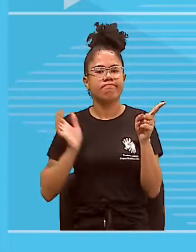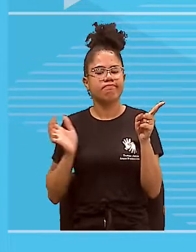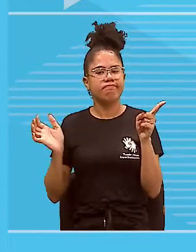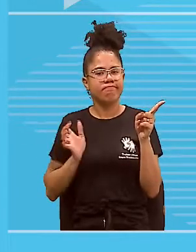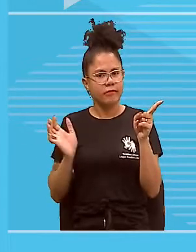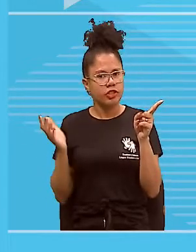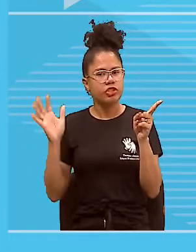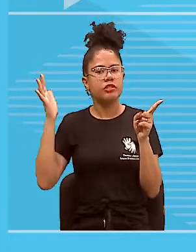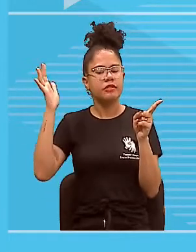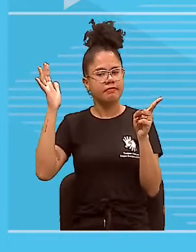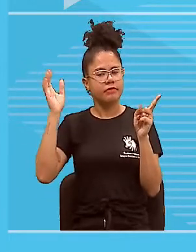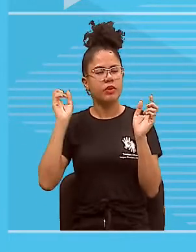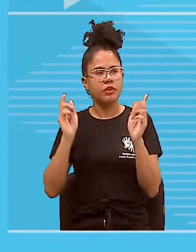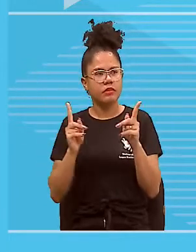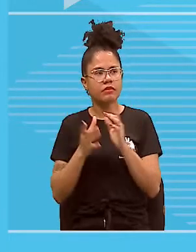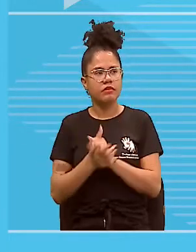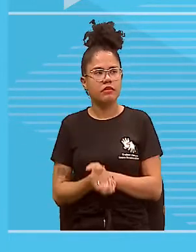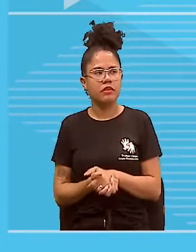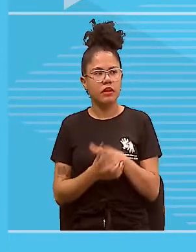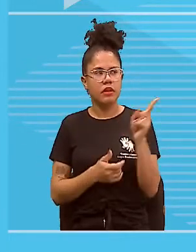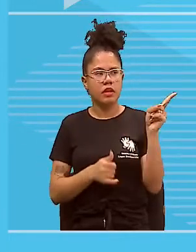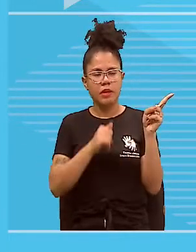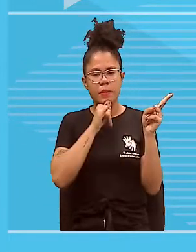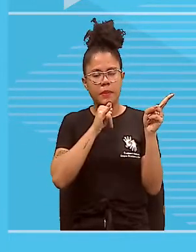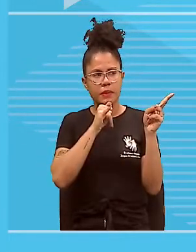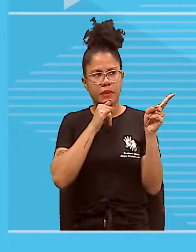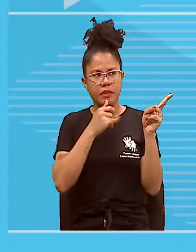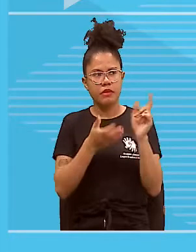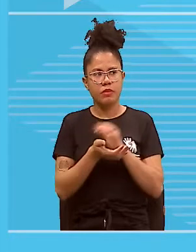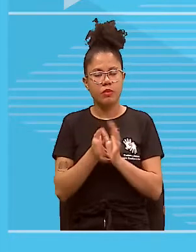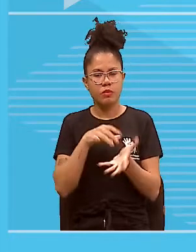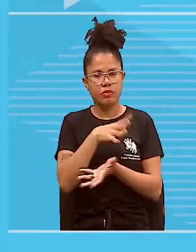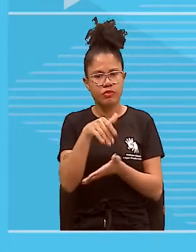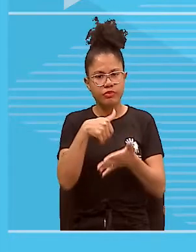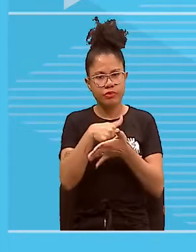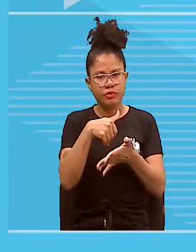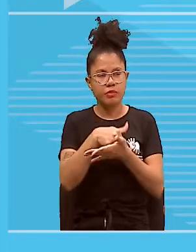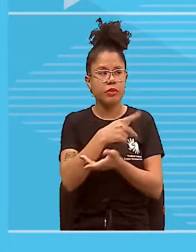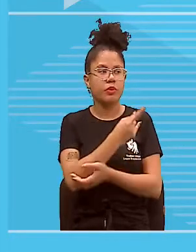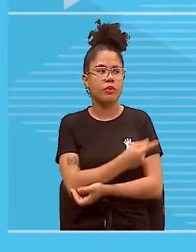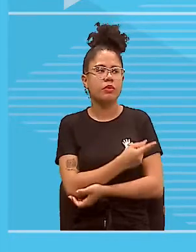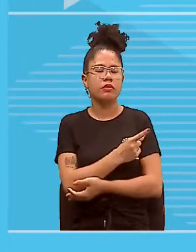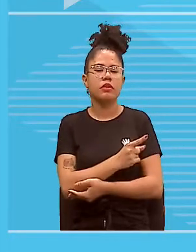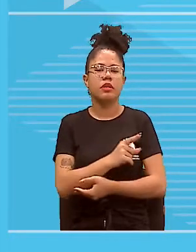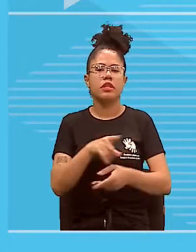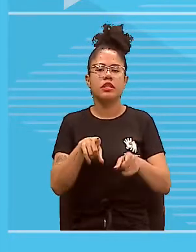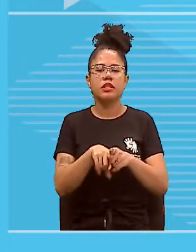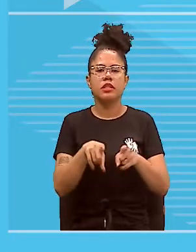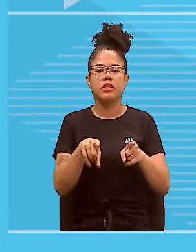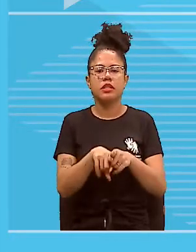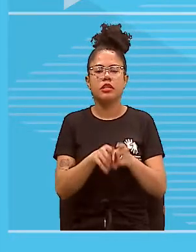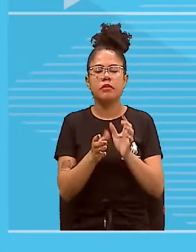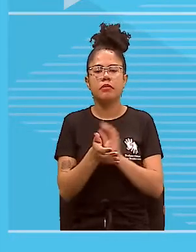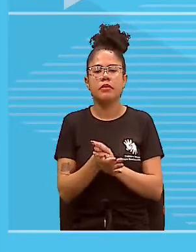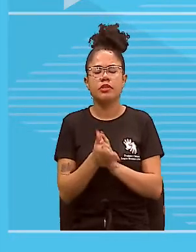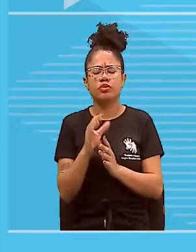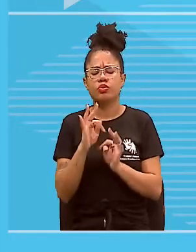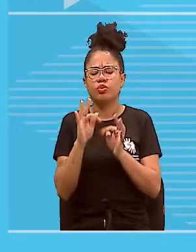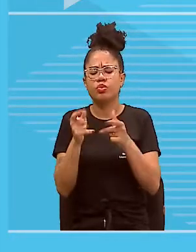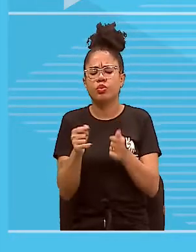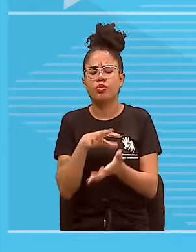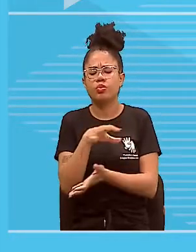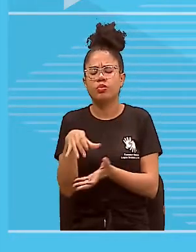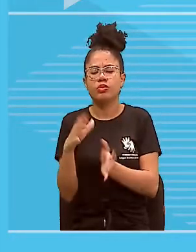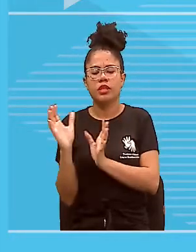é a medida que desde Era Vargas tem a popularização desse Esporte ele se transformava numa paixão nacional